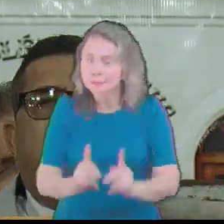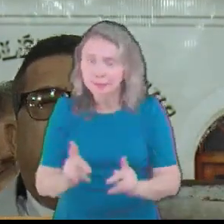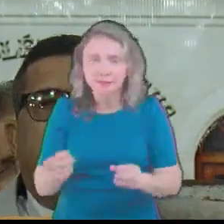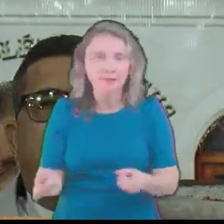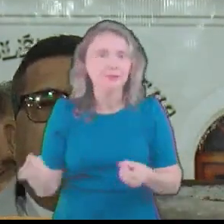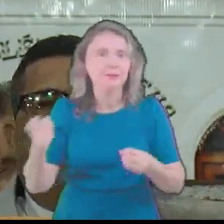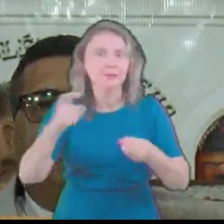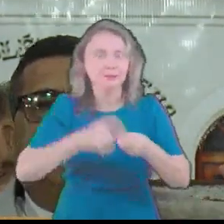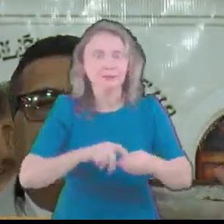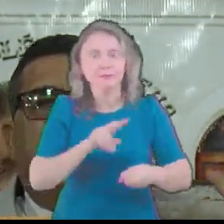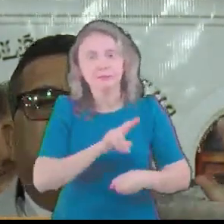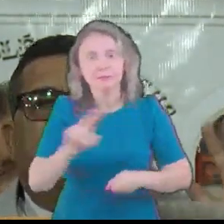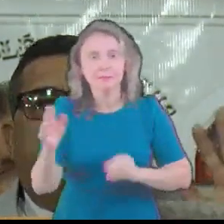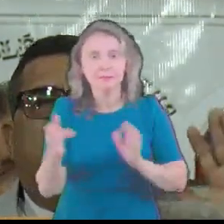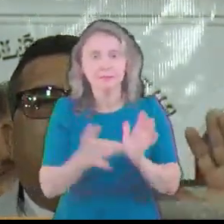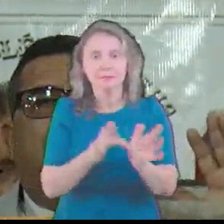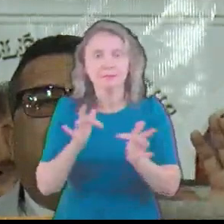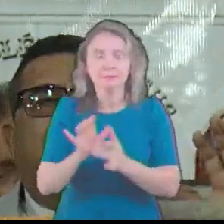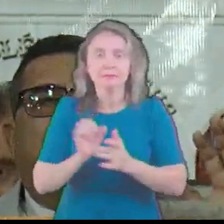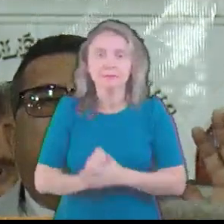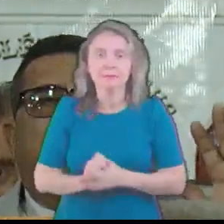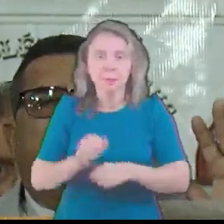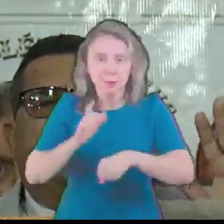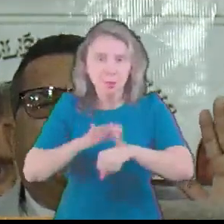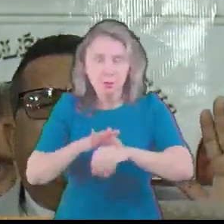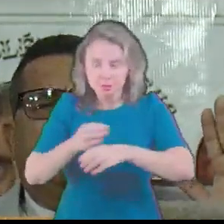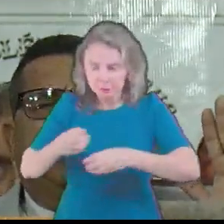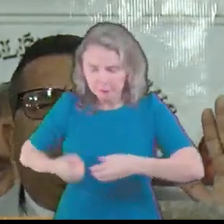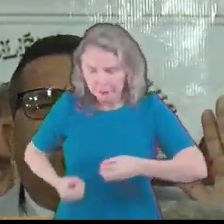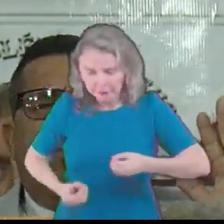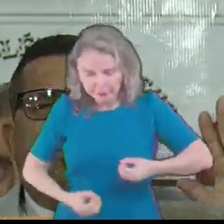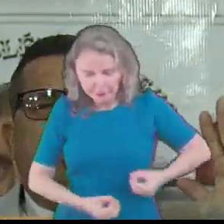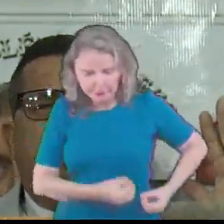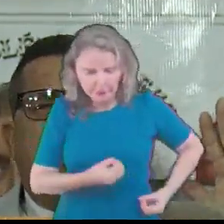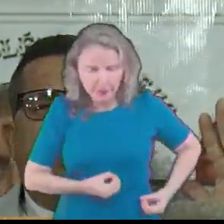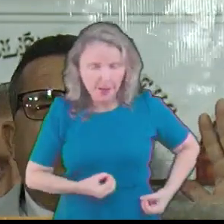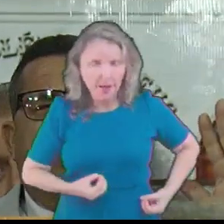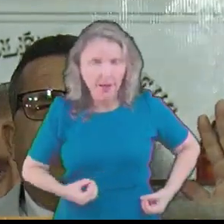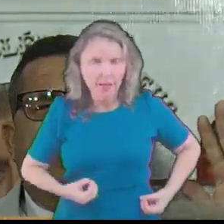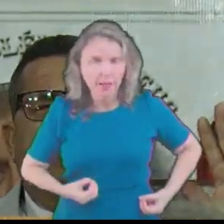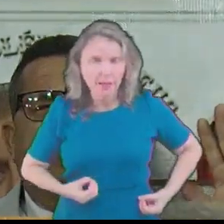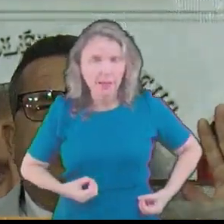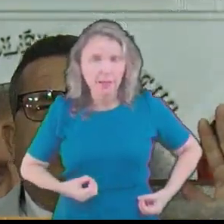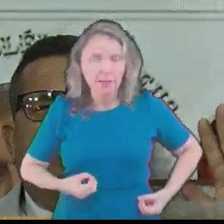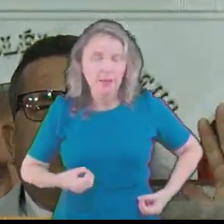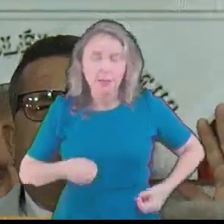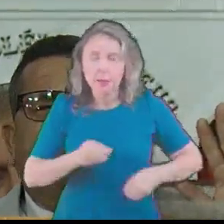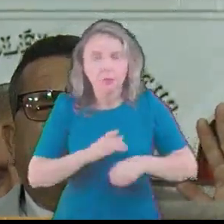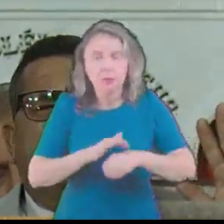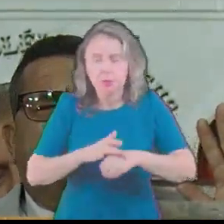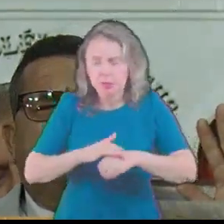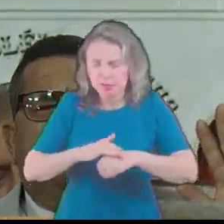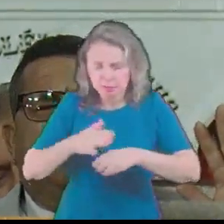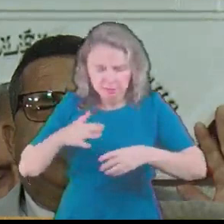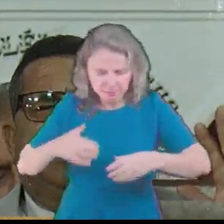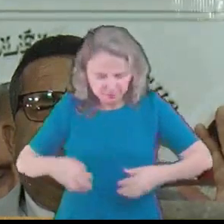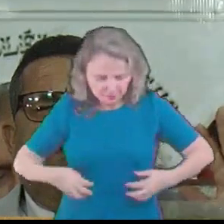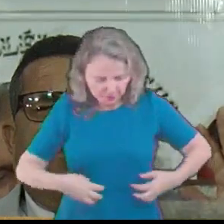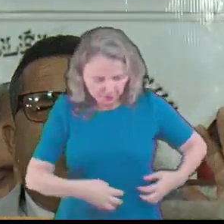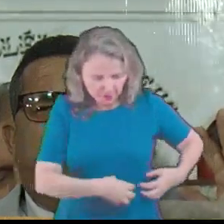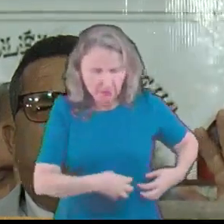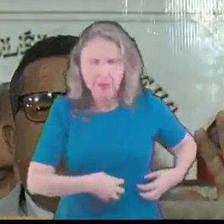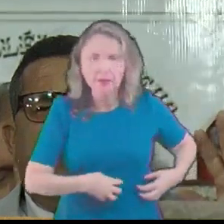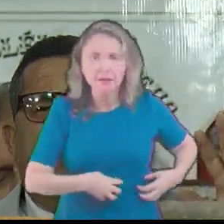Cristo. Caroços, enfermidade e qualquer coisa que exista nesta noite em nosso